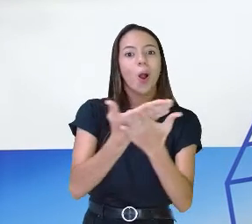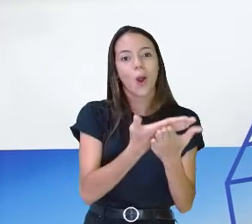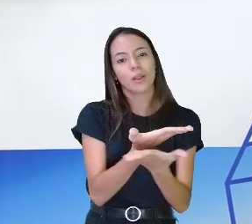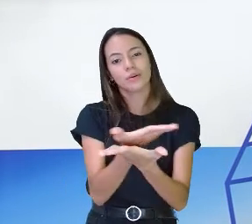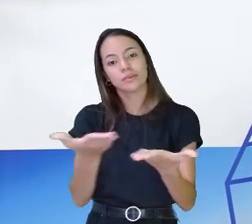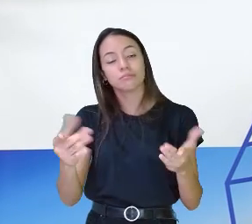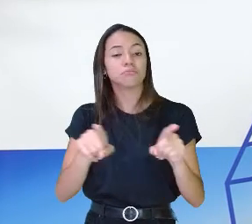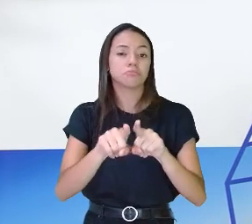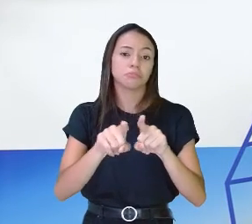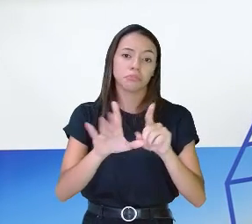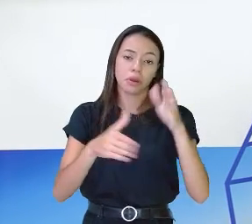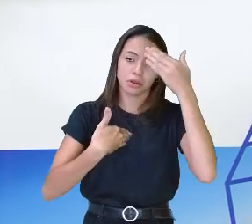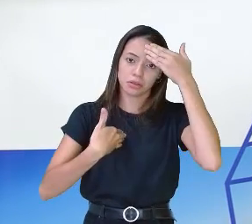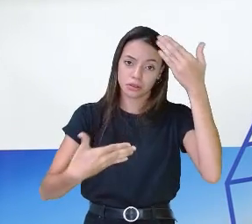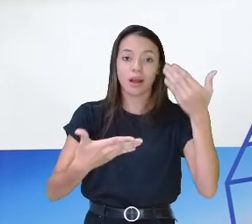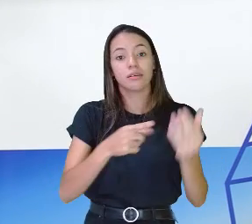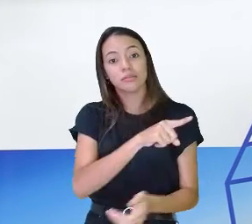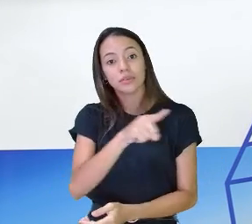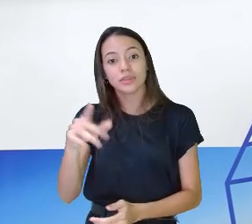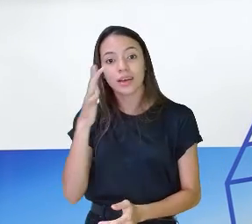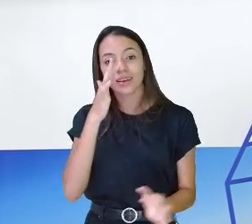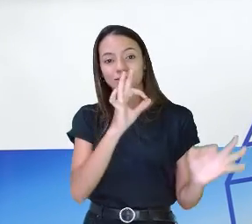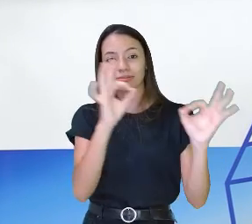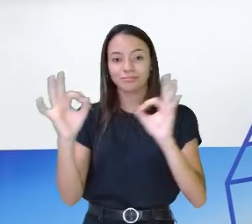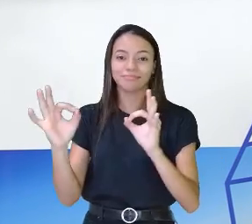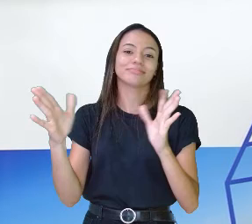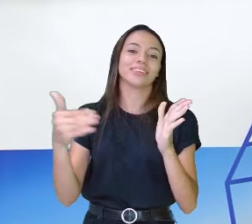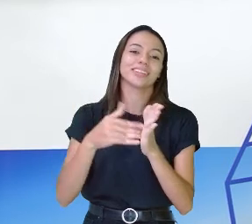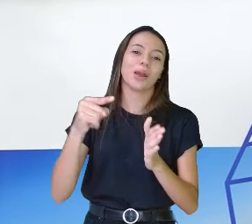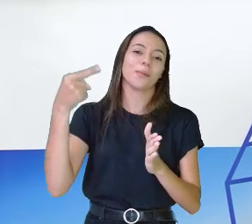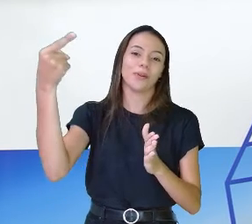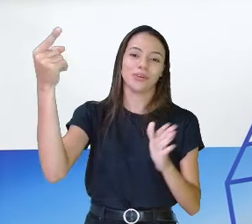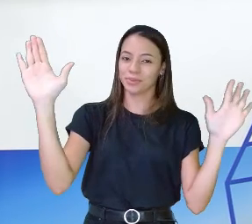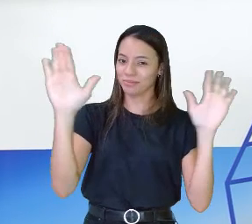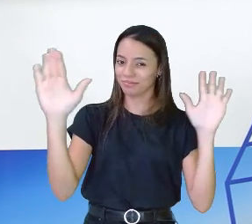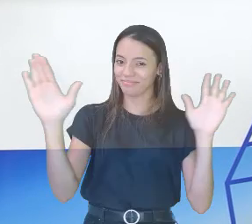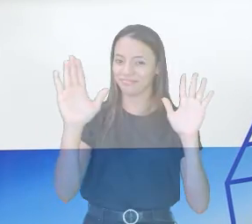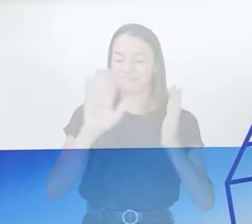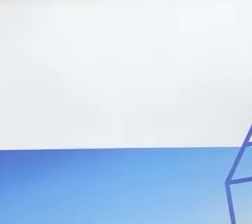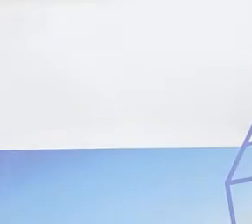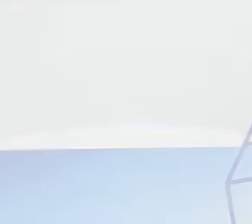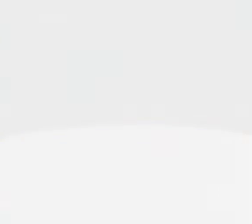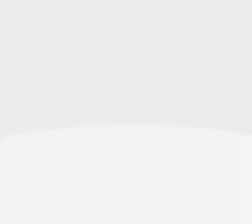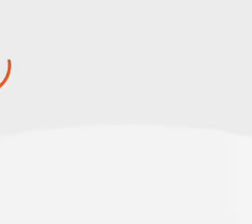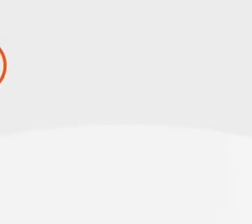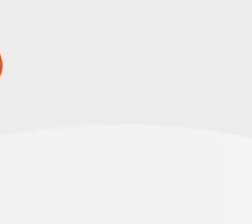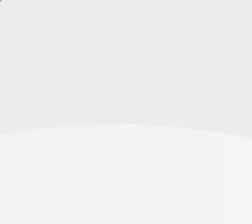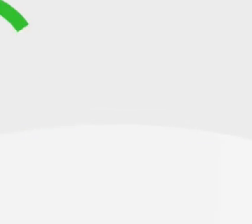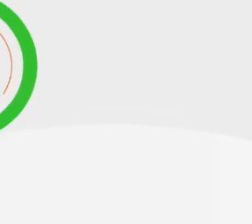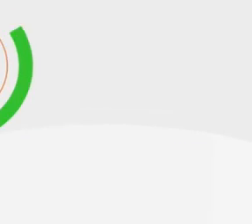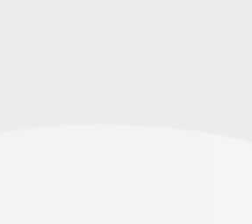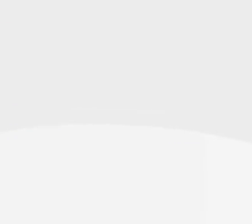a vocês que estão aí. Então, um beijo e até a próxima, tá? Tchau. Tchau.